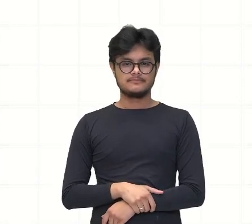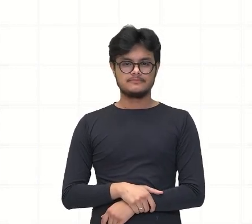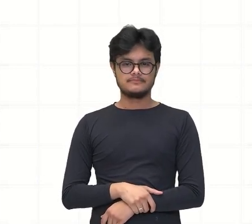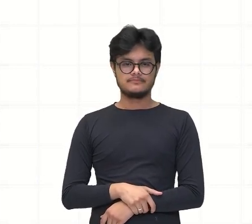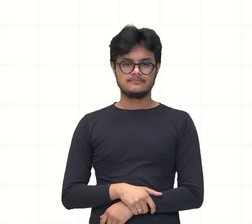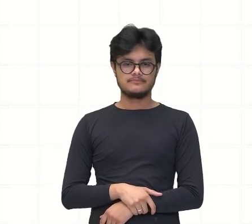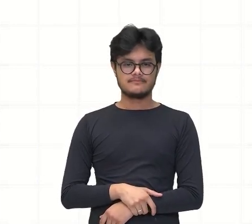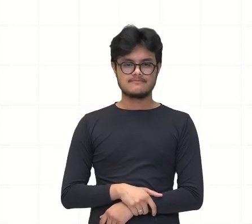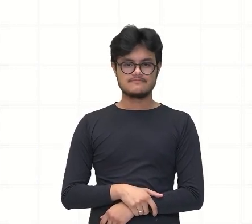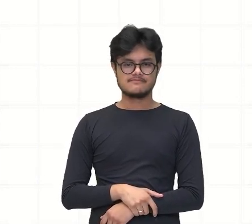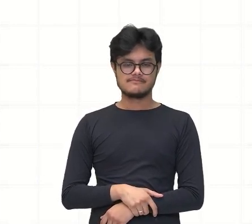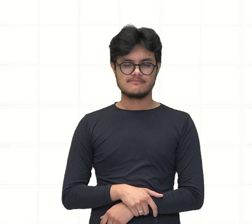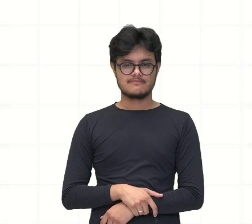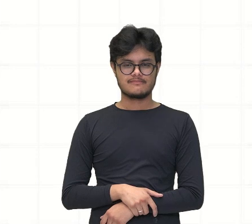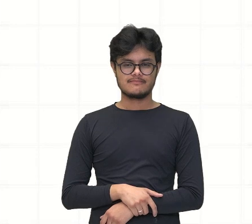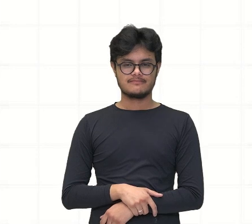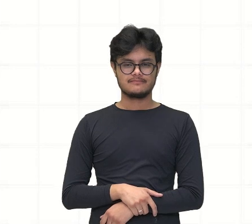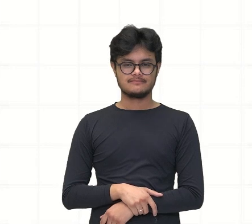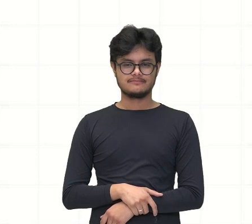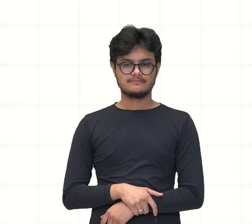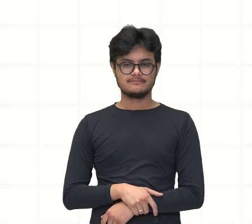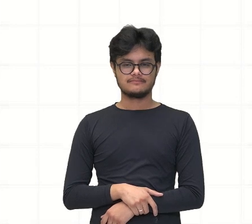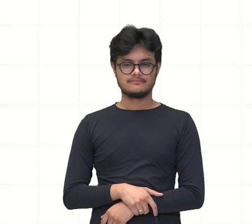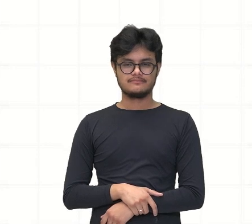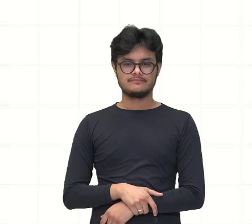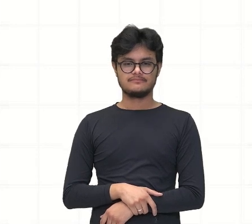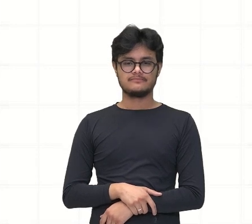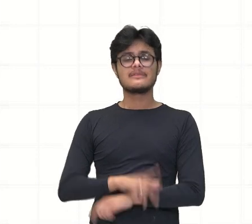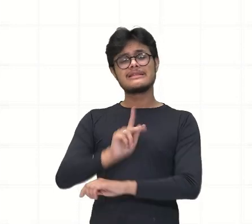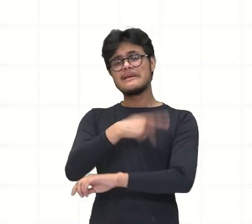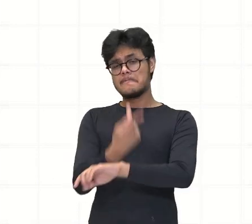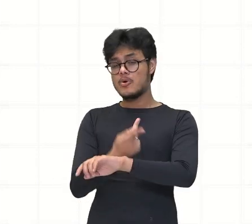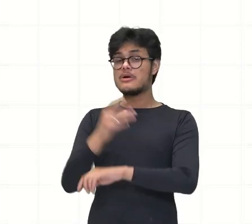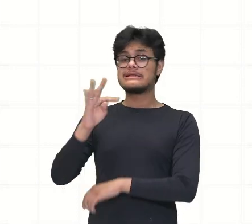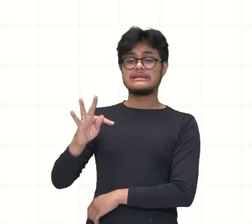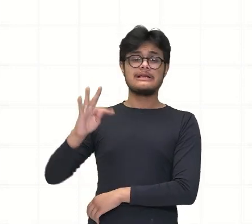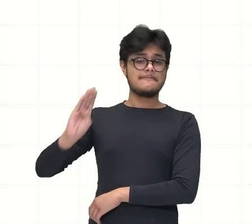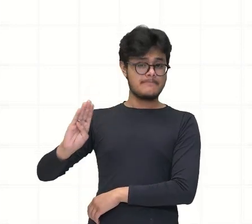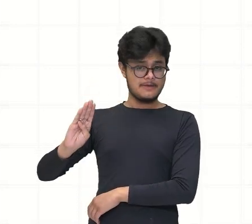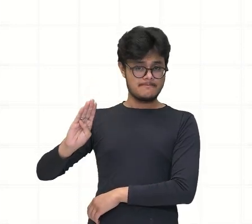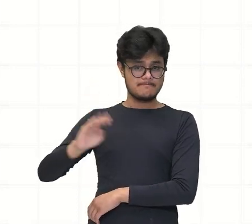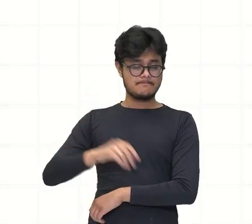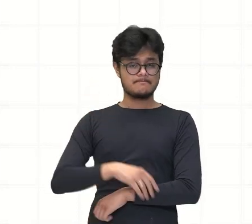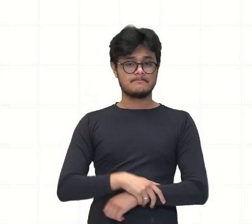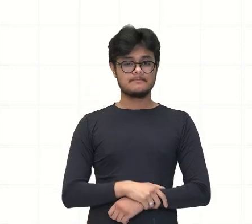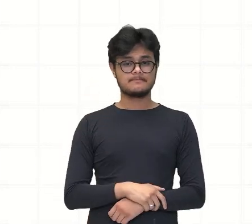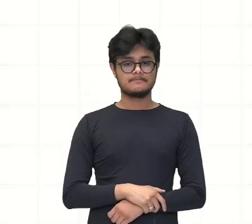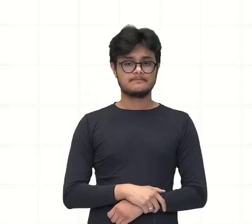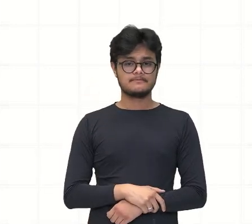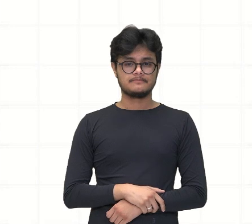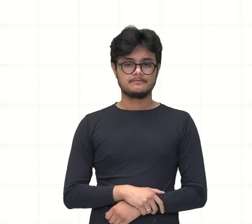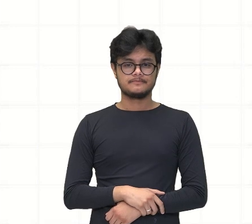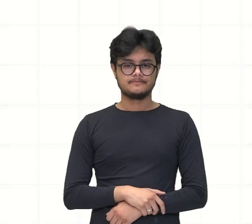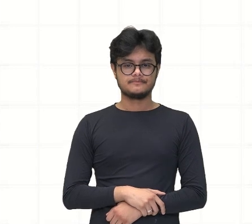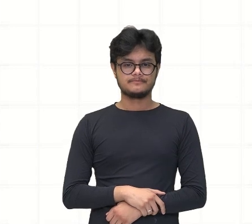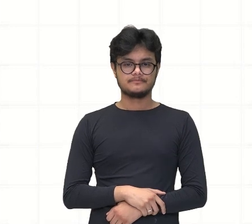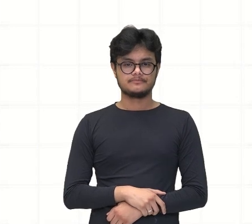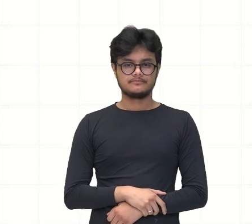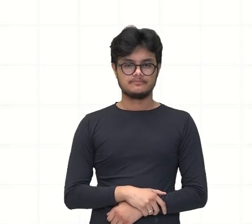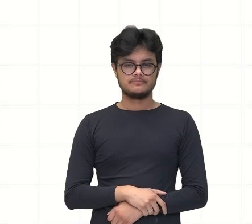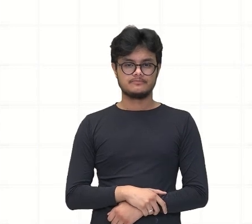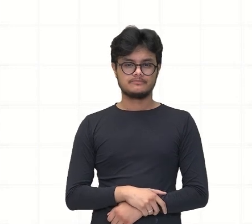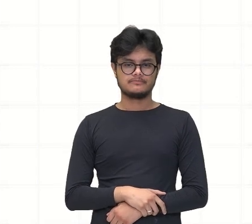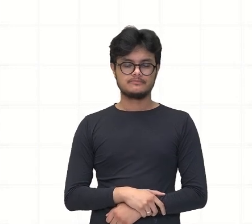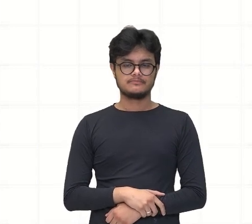gigabytes, que é 1024 vezes maior do que o megabytes, e o terabytes, que é 1024 vezes maior do